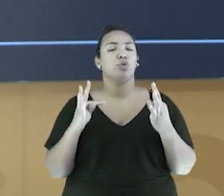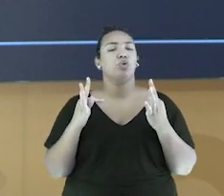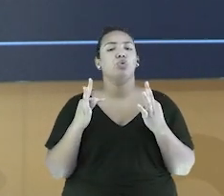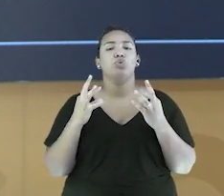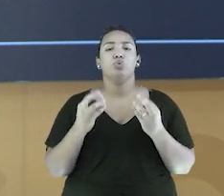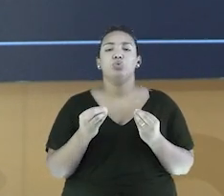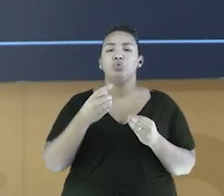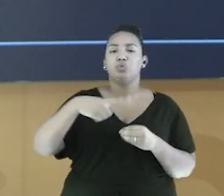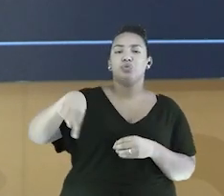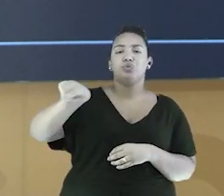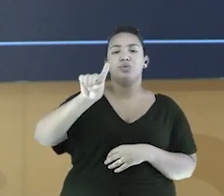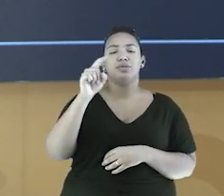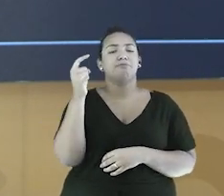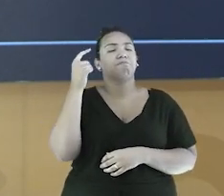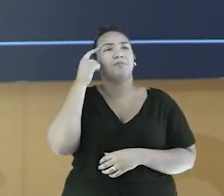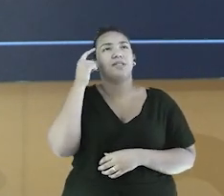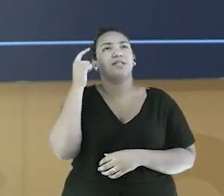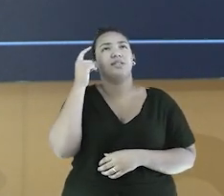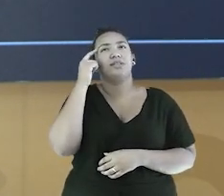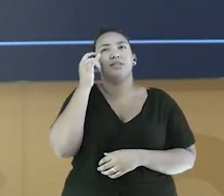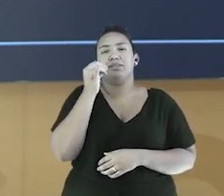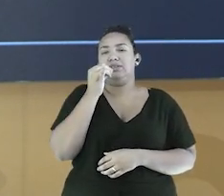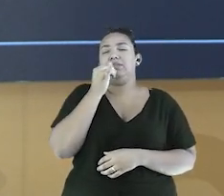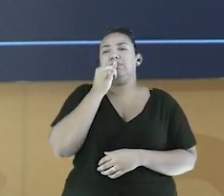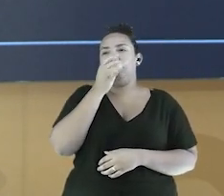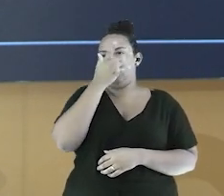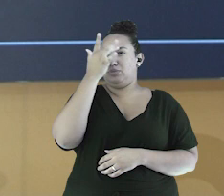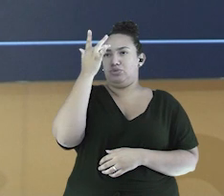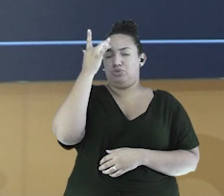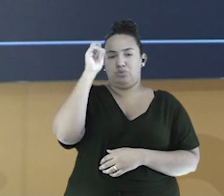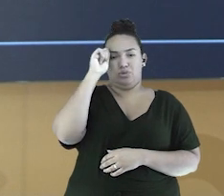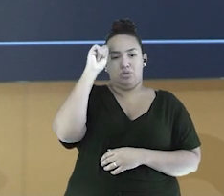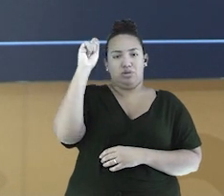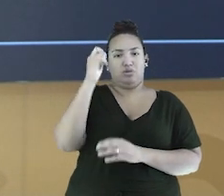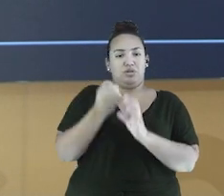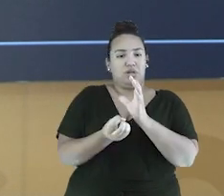que vocês acham que pode ter sido feito por um artista.